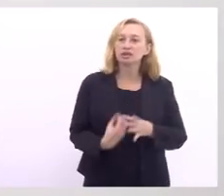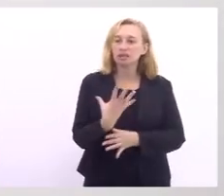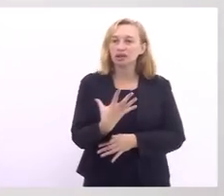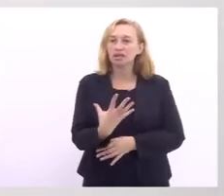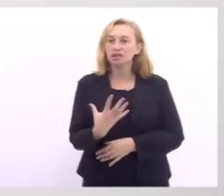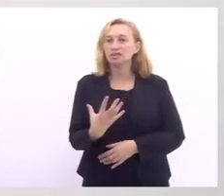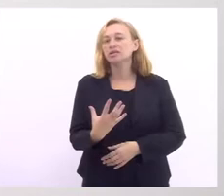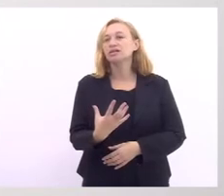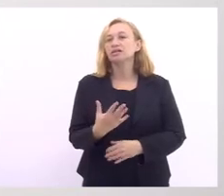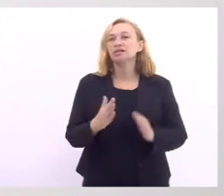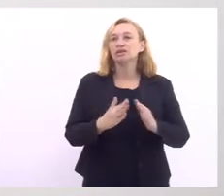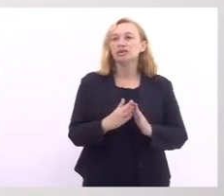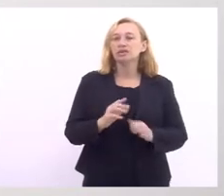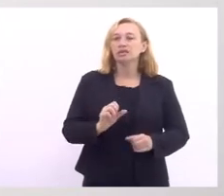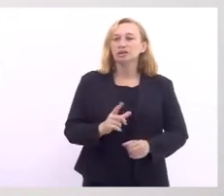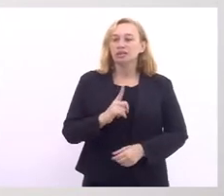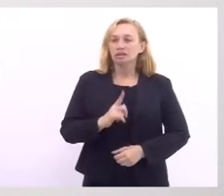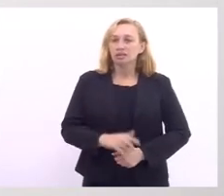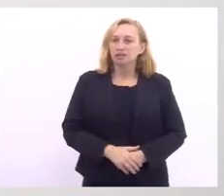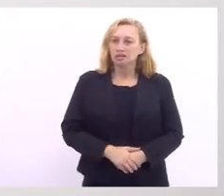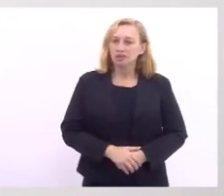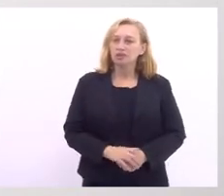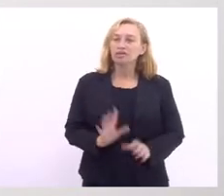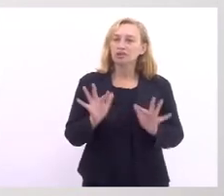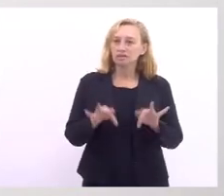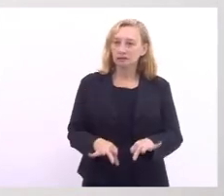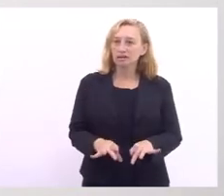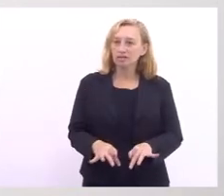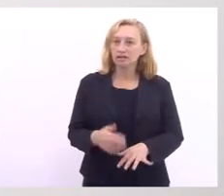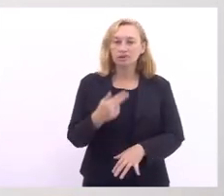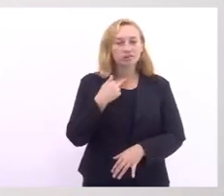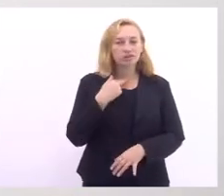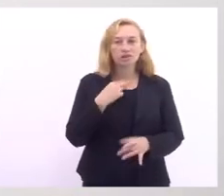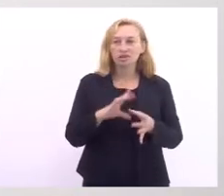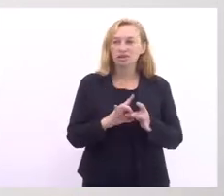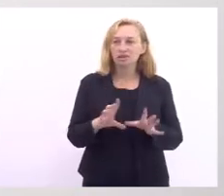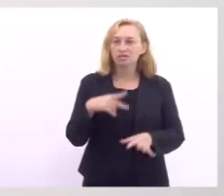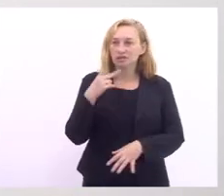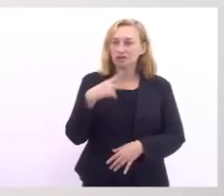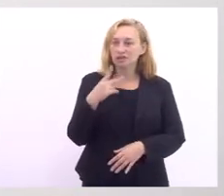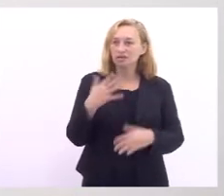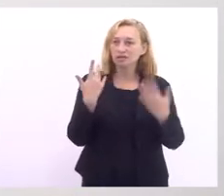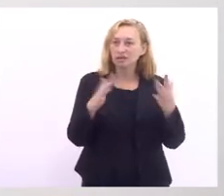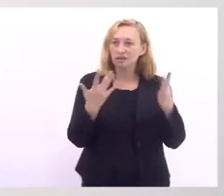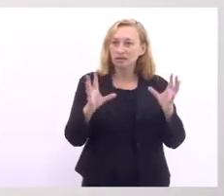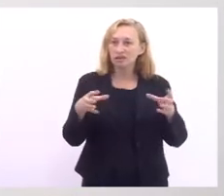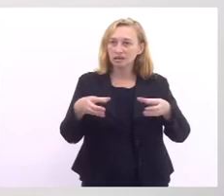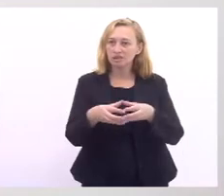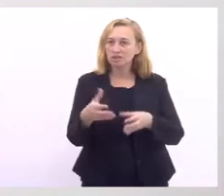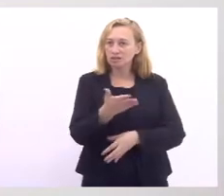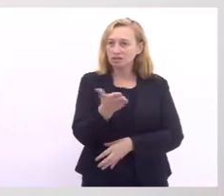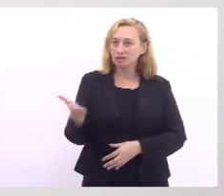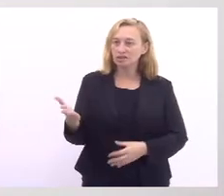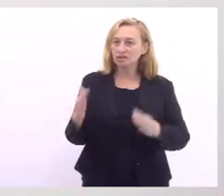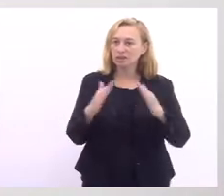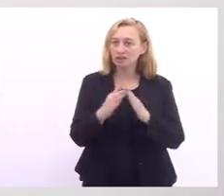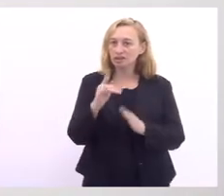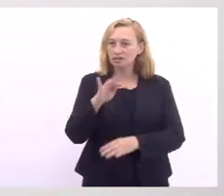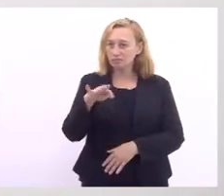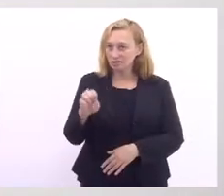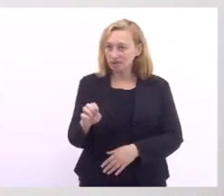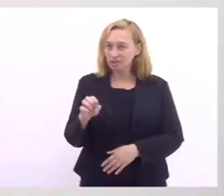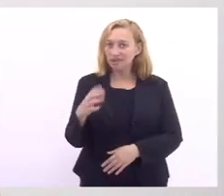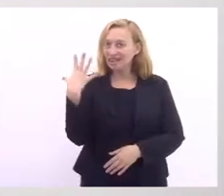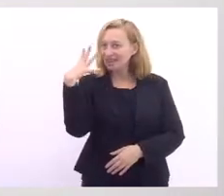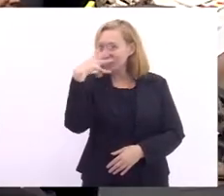construção que a casa faz é por fim e não poderia deixar quero saudar essa equipe casa Fluminense que está